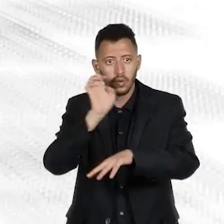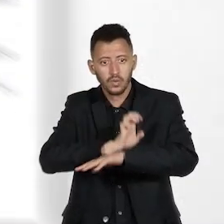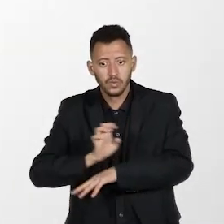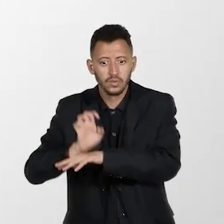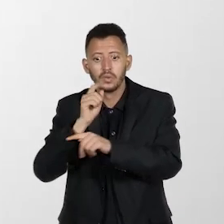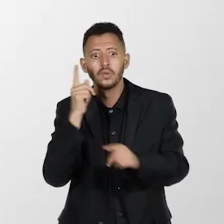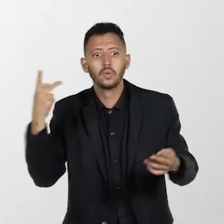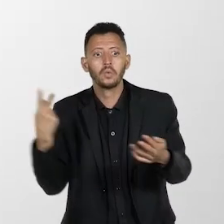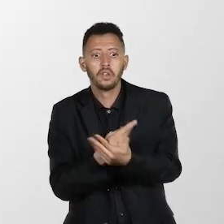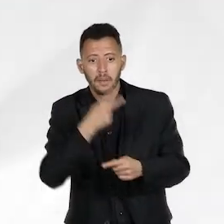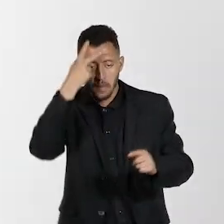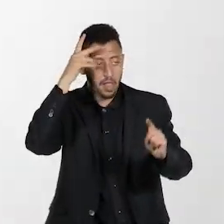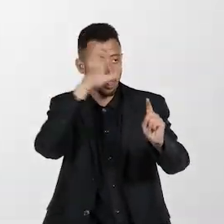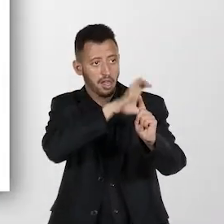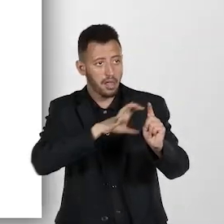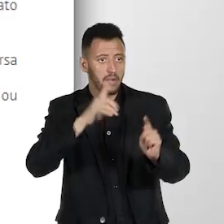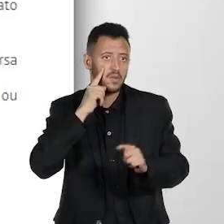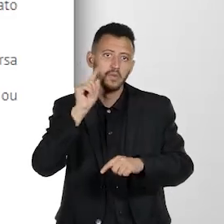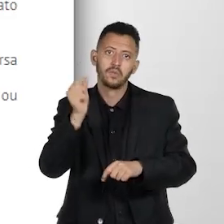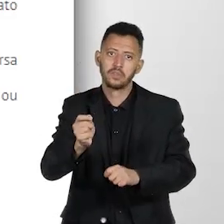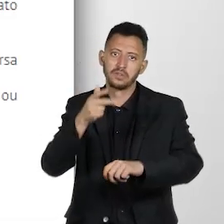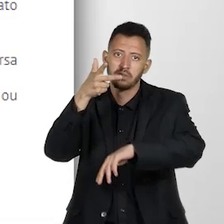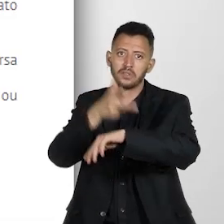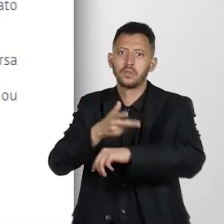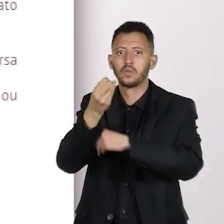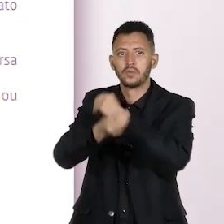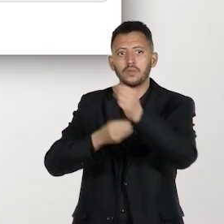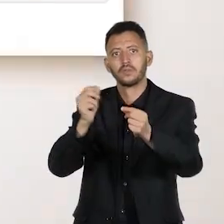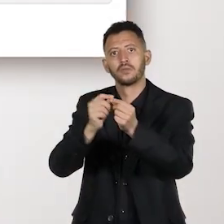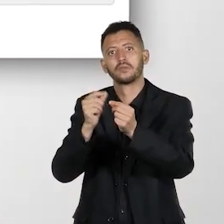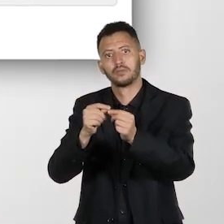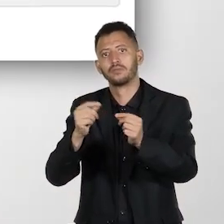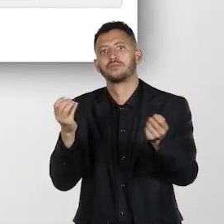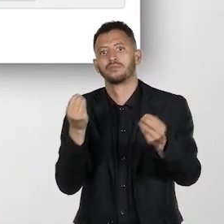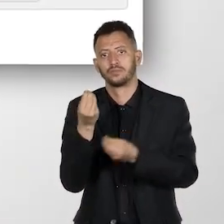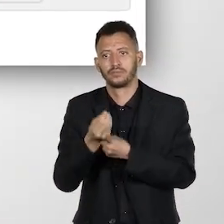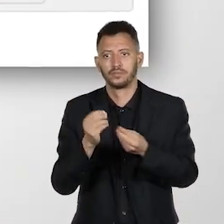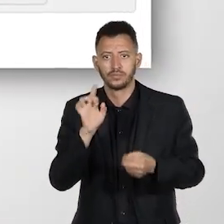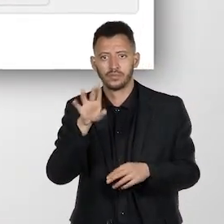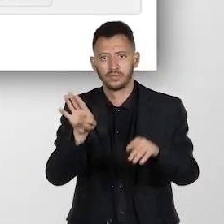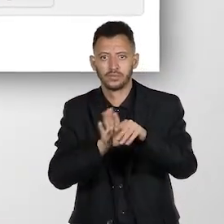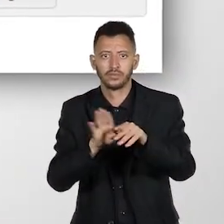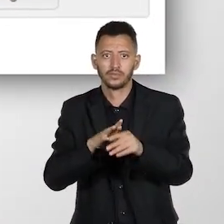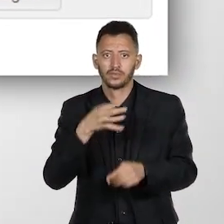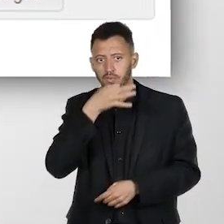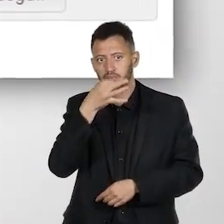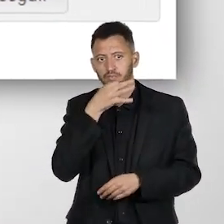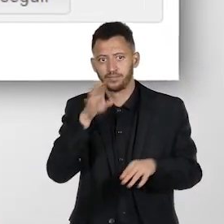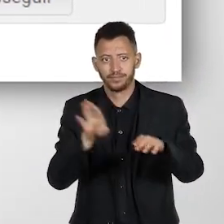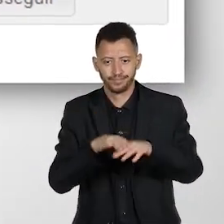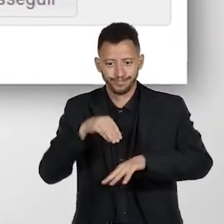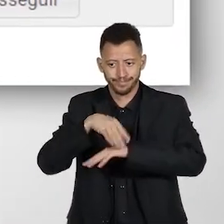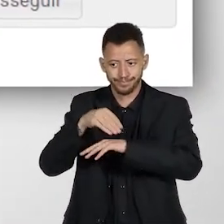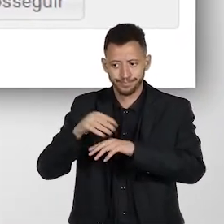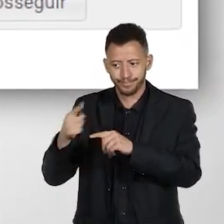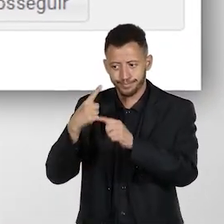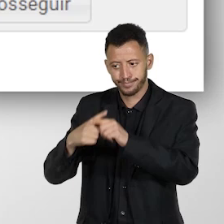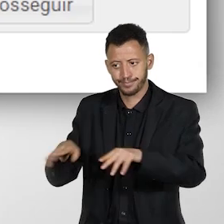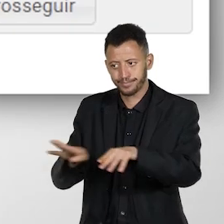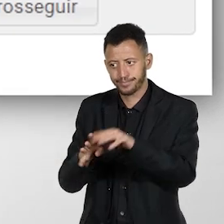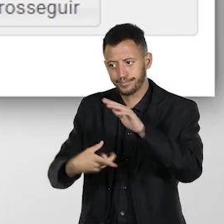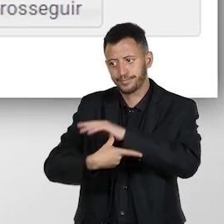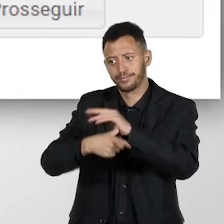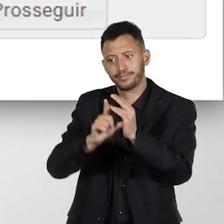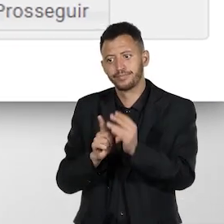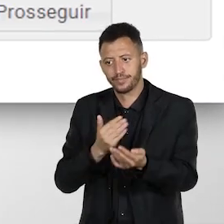tela. Após selecionar o estado em que ocorreu o assédio, você assiste um vídeo sobre como fazer o peticionamento. Há também a